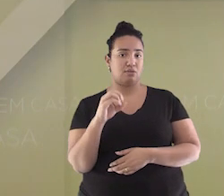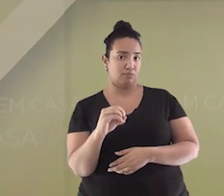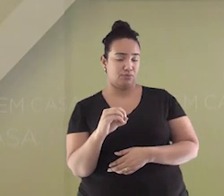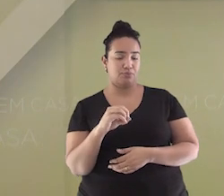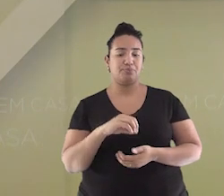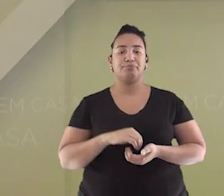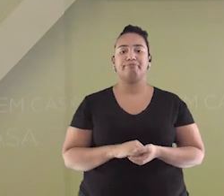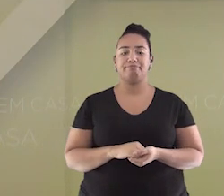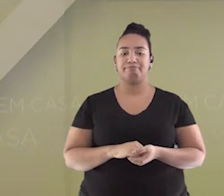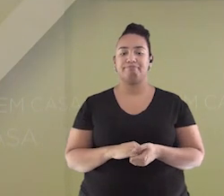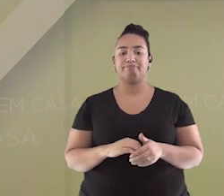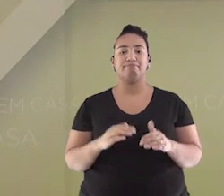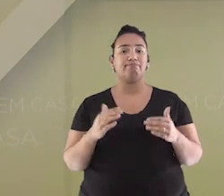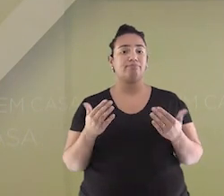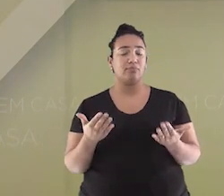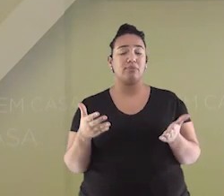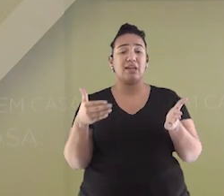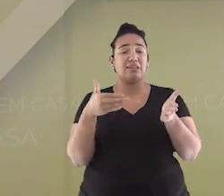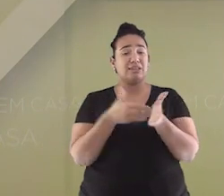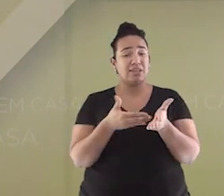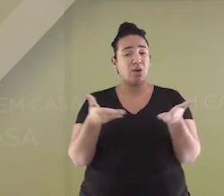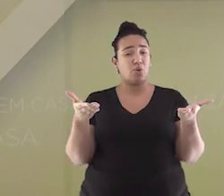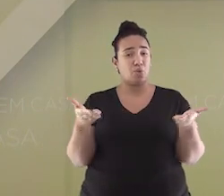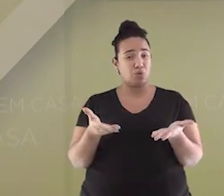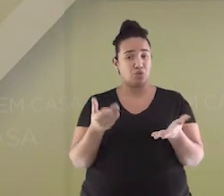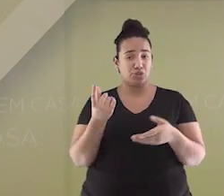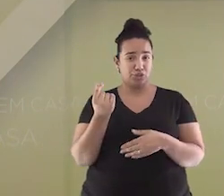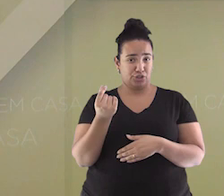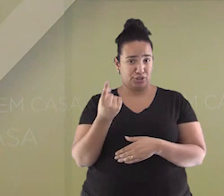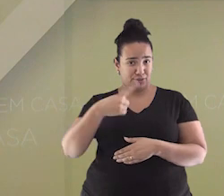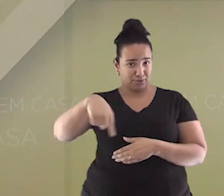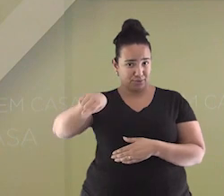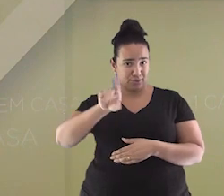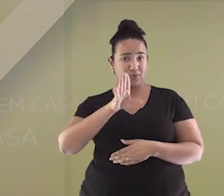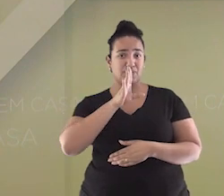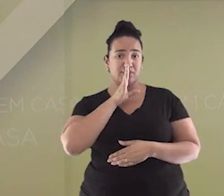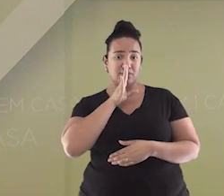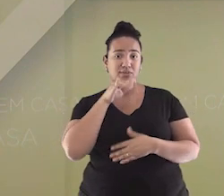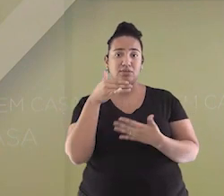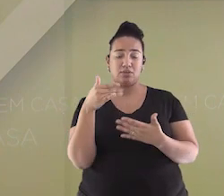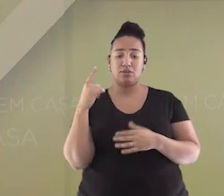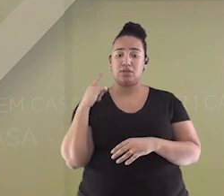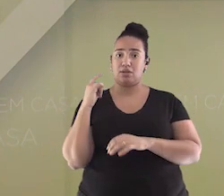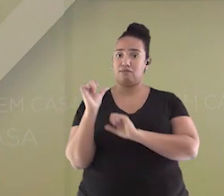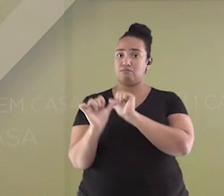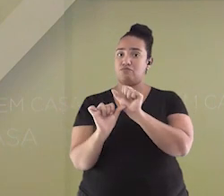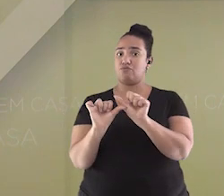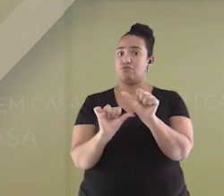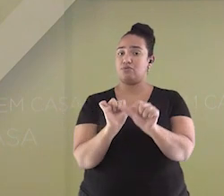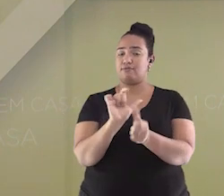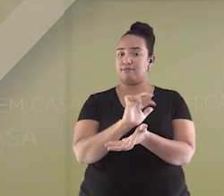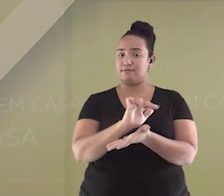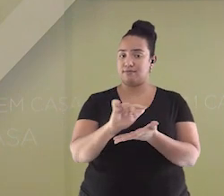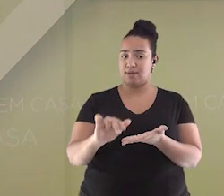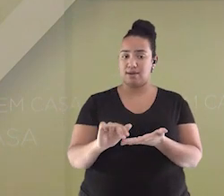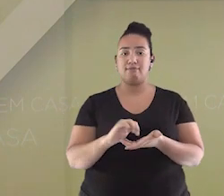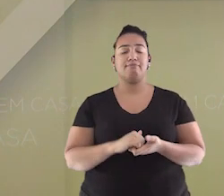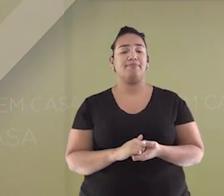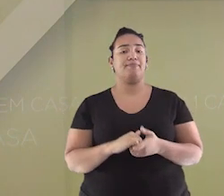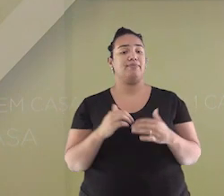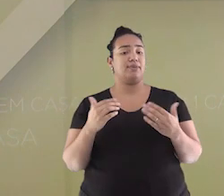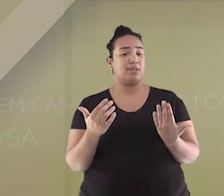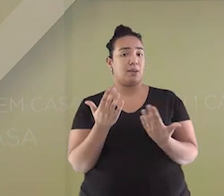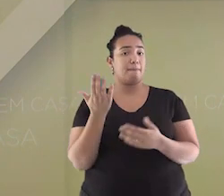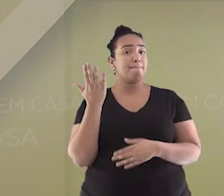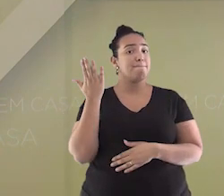E até chegar à forma como conhecemos hoje, o dinheiro passou por muitas modificações. No início da civilização, a